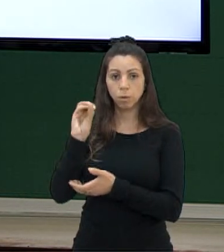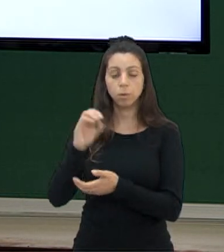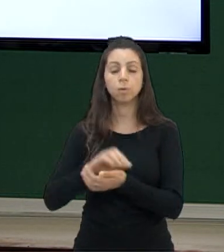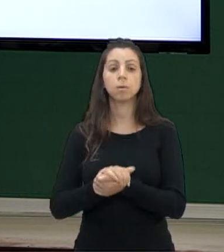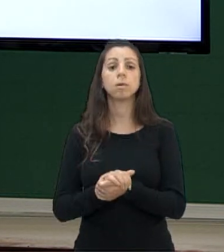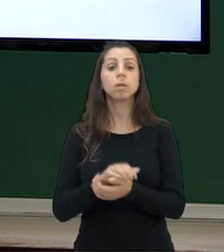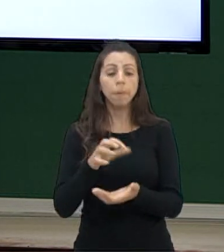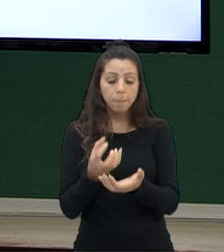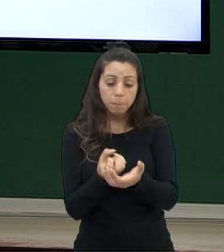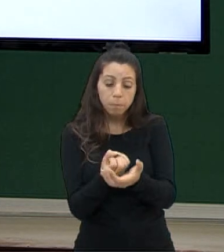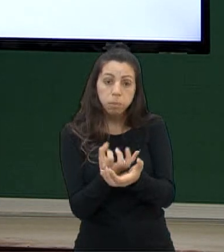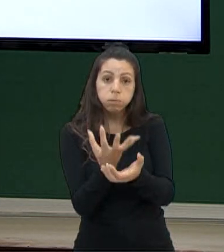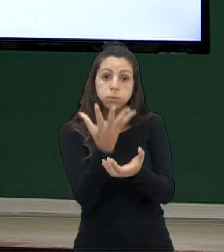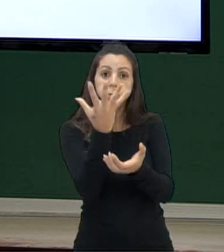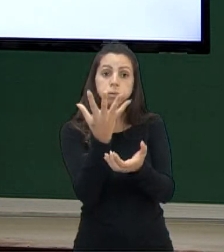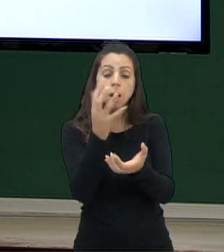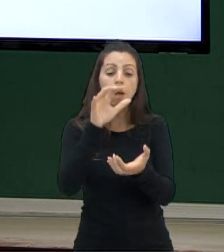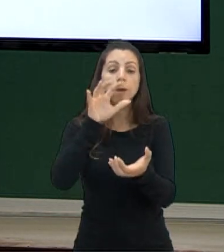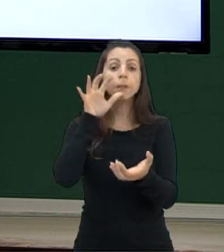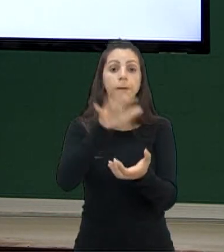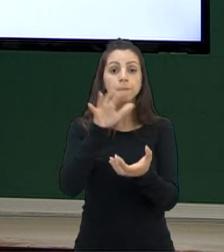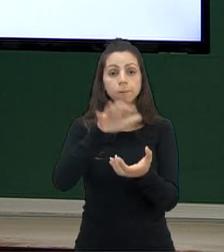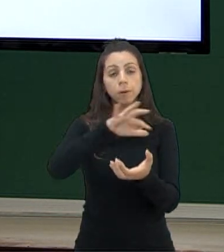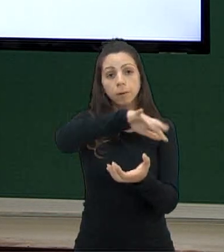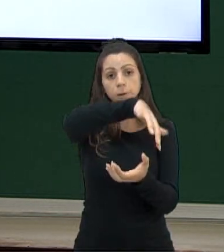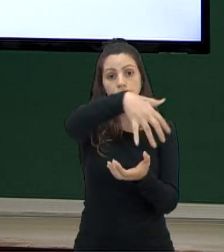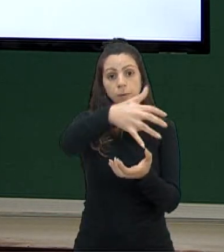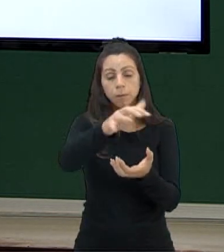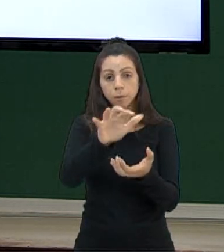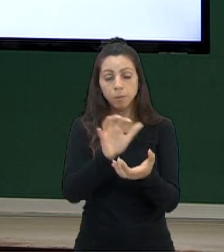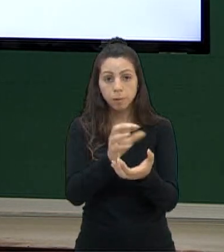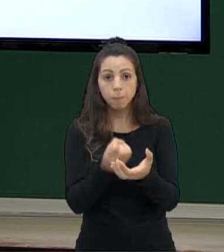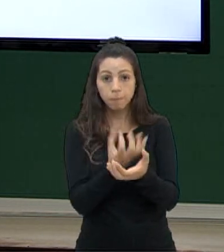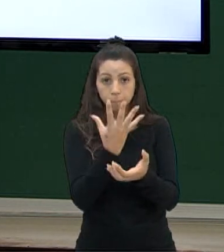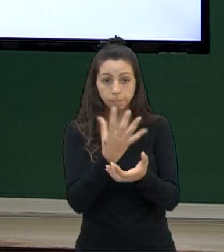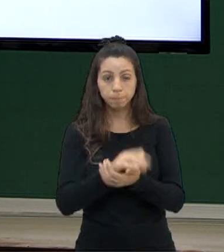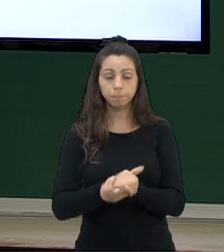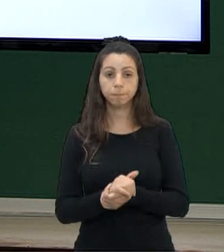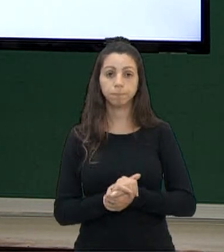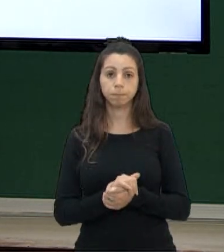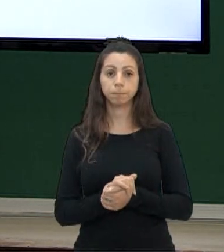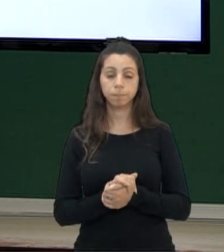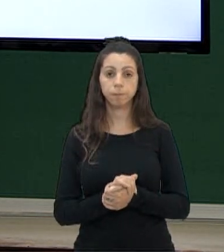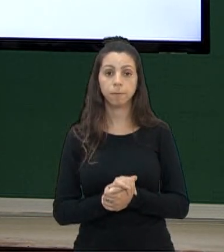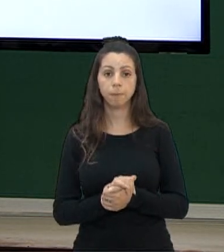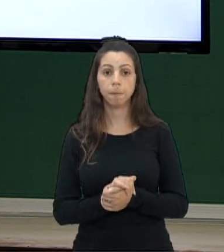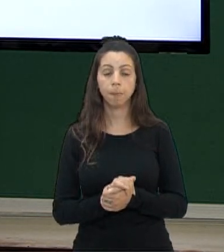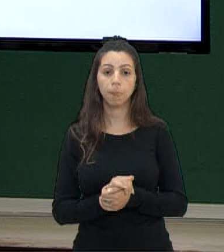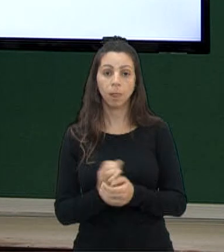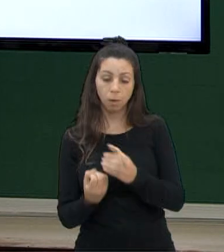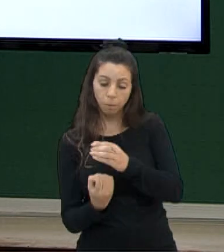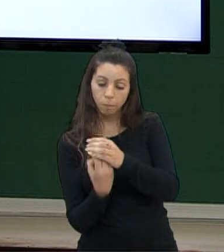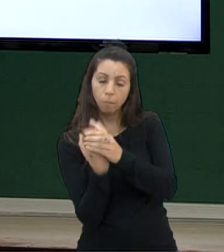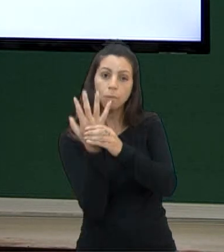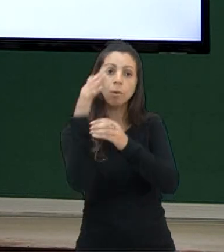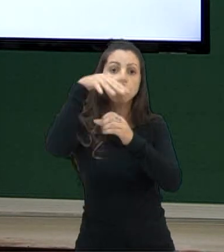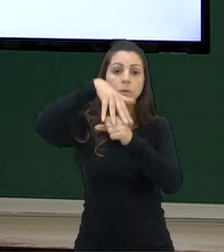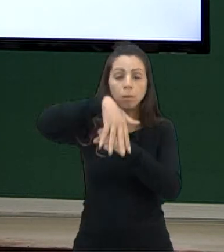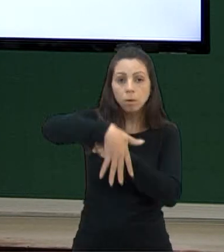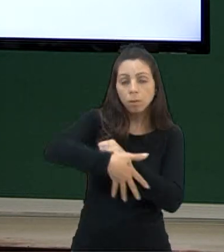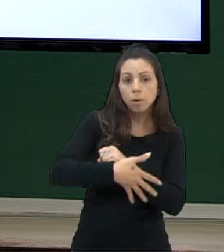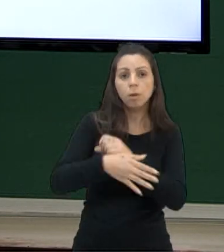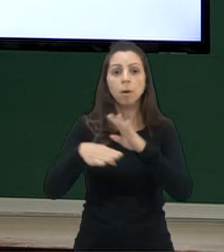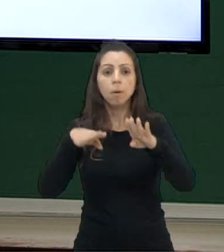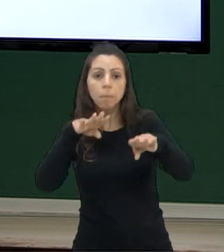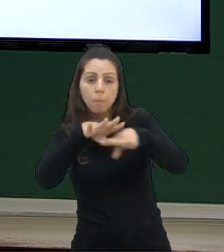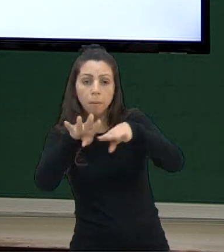estes agentes endógenos, estes agentes internos, são forças vulcânicas, movimentos das placas